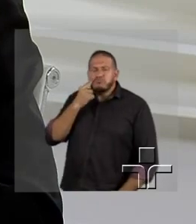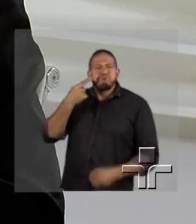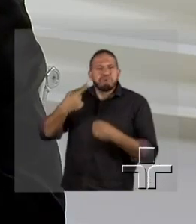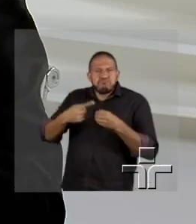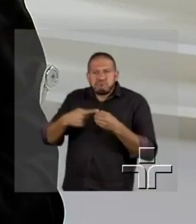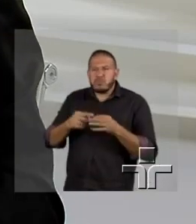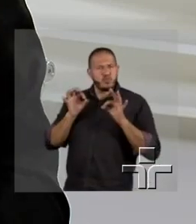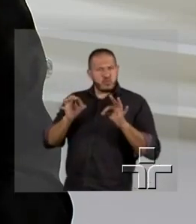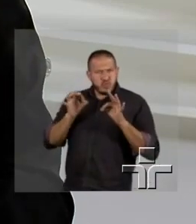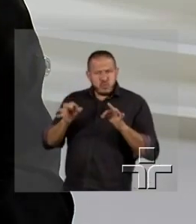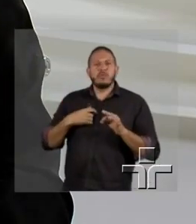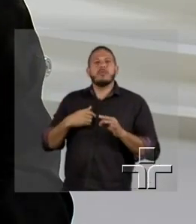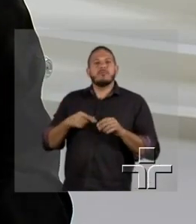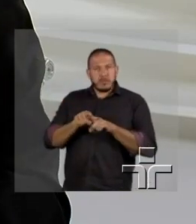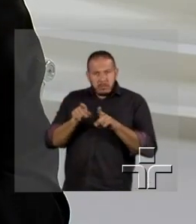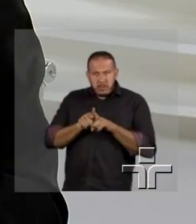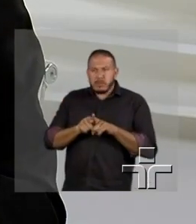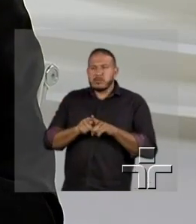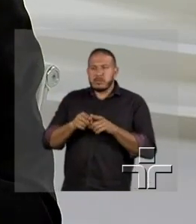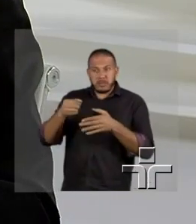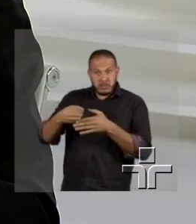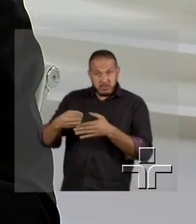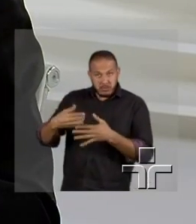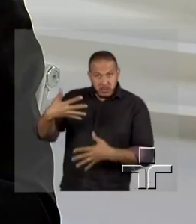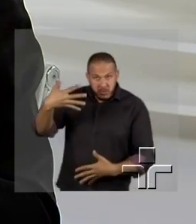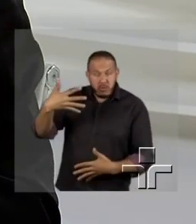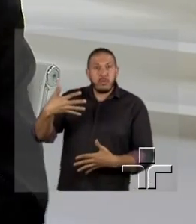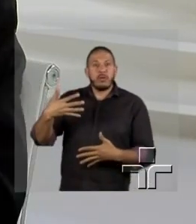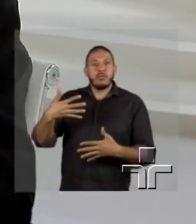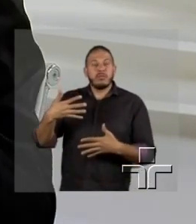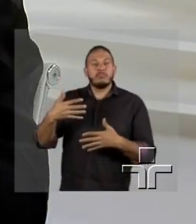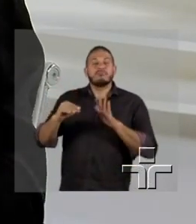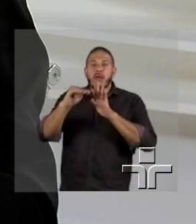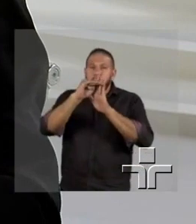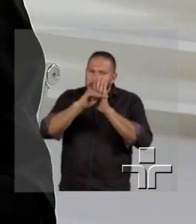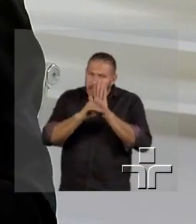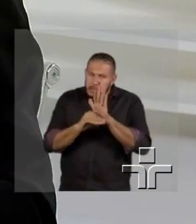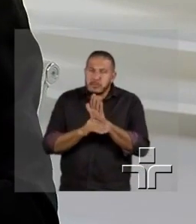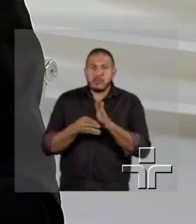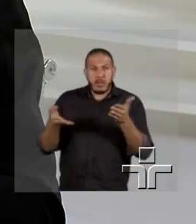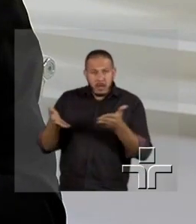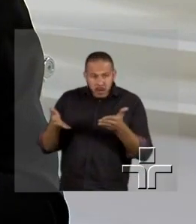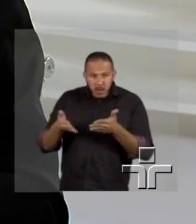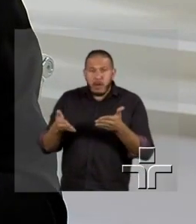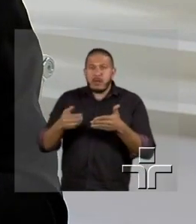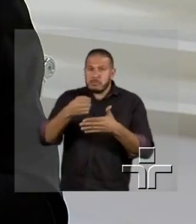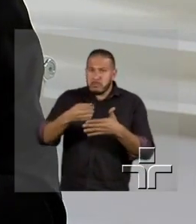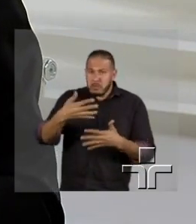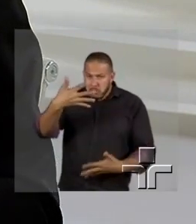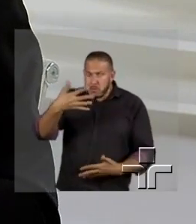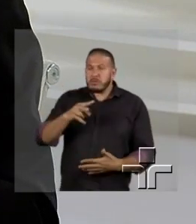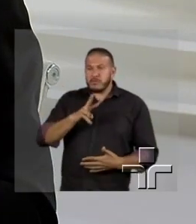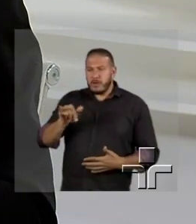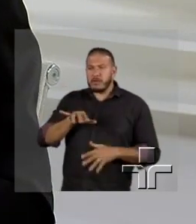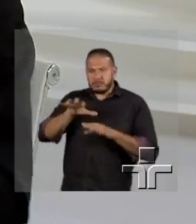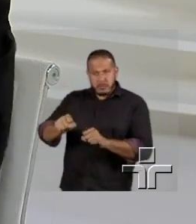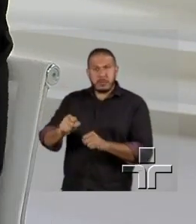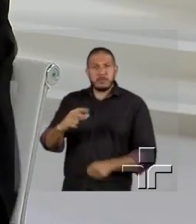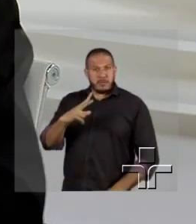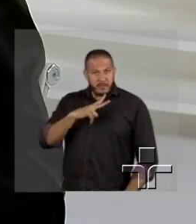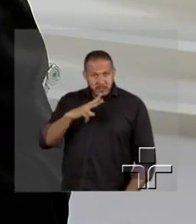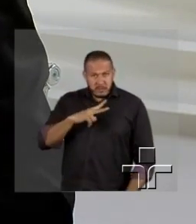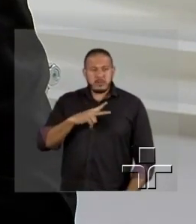Congresso é criticado, não é só aqui não. Mas está trabalhando bem, passou na Comissão de Constituição e Justiça, agora vai para votação,